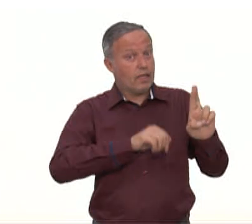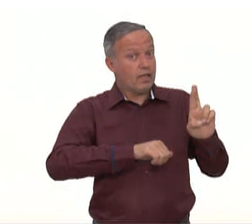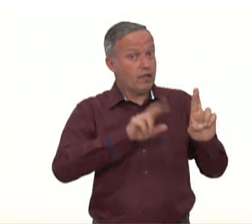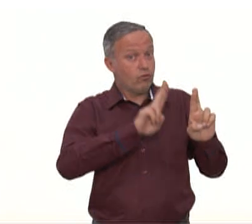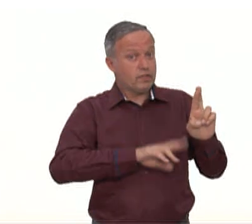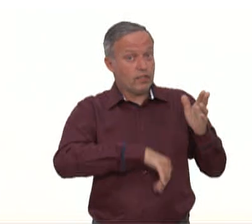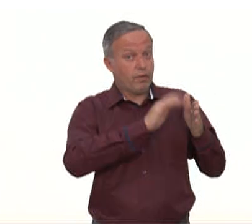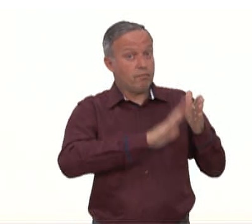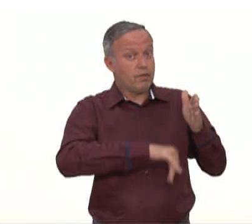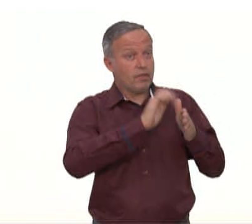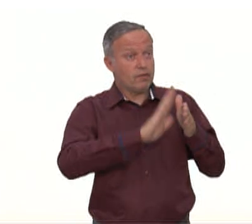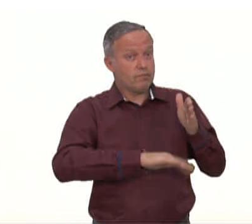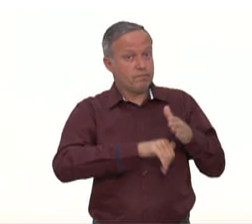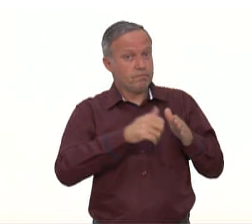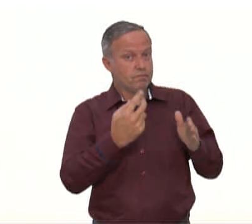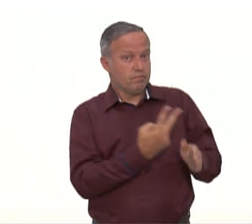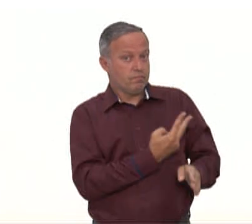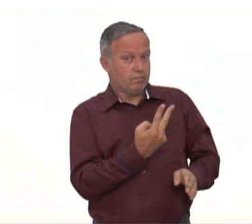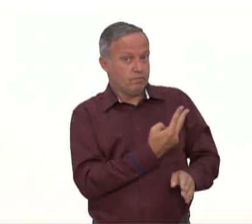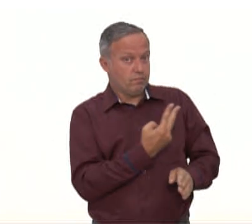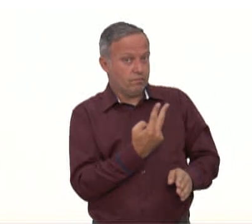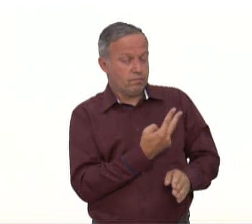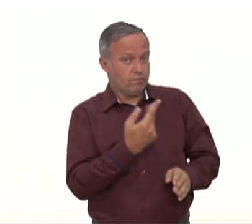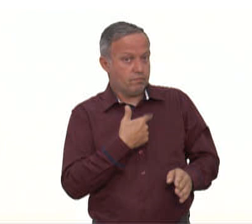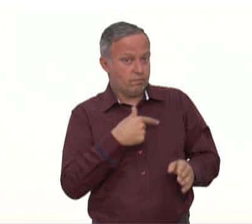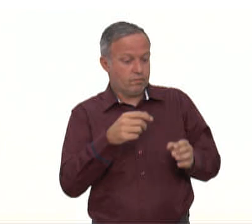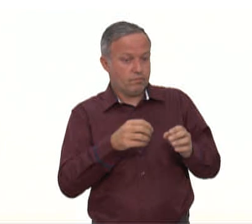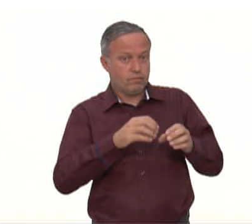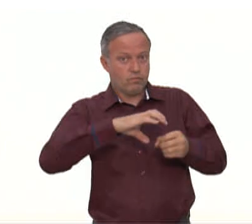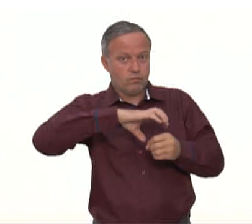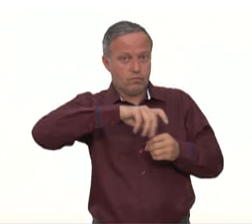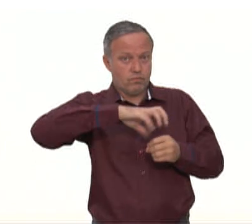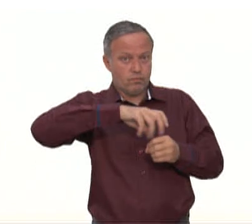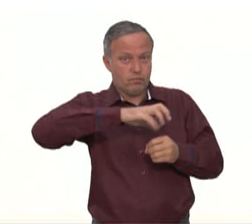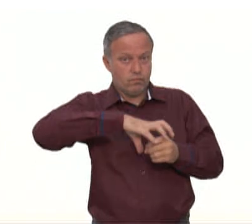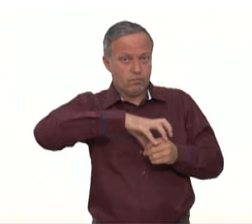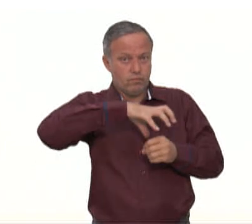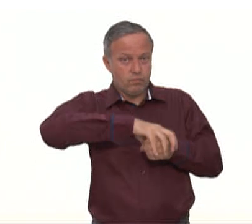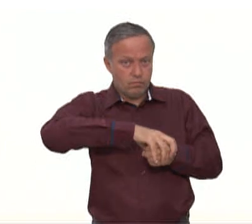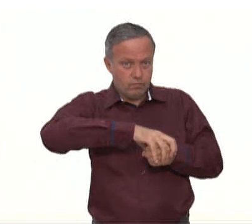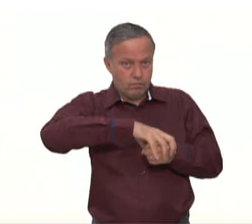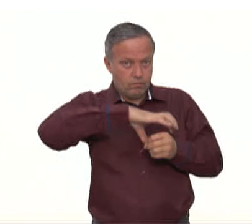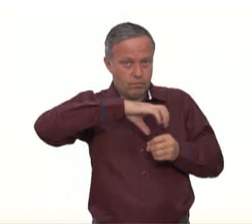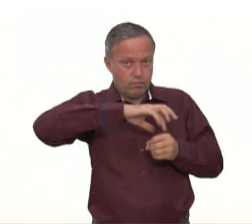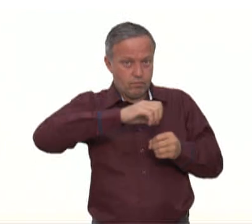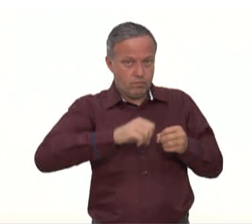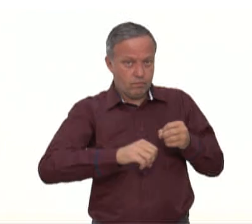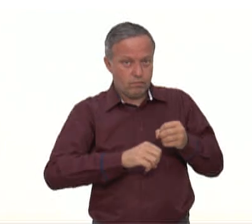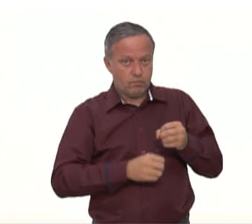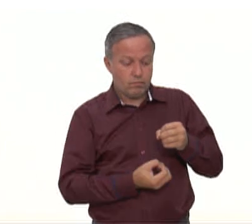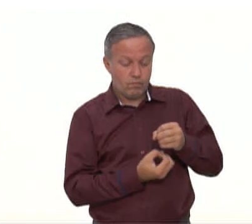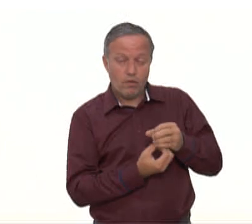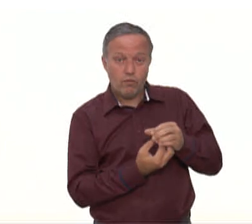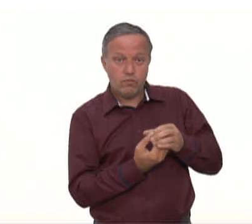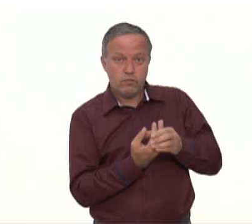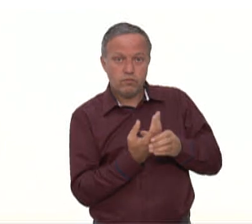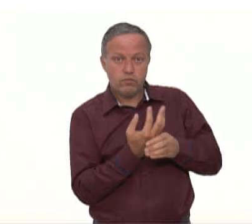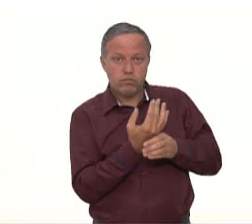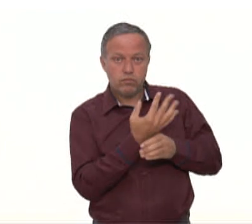água. Tanto que esses 2 componentes, se você deixar destampado, você perde eles e você nem percebe que eles já foram